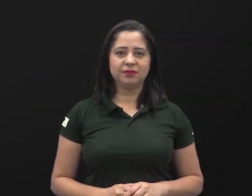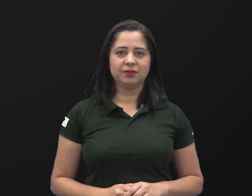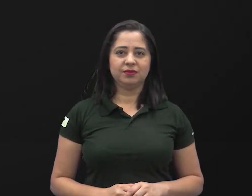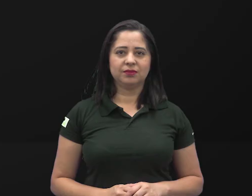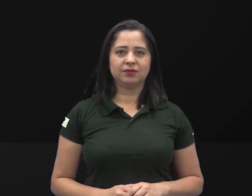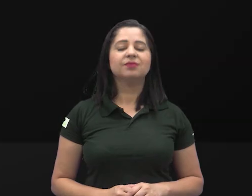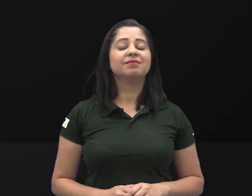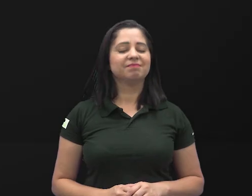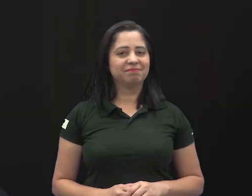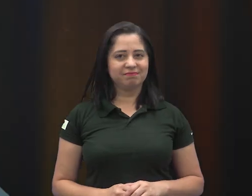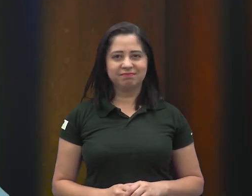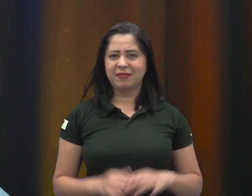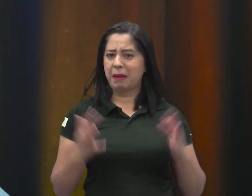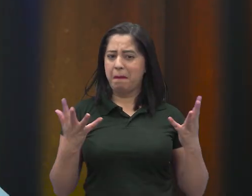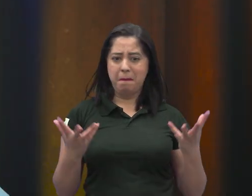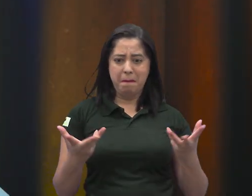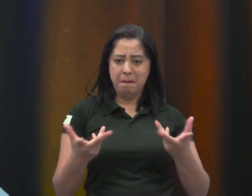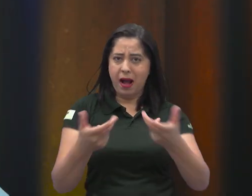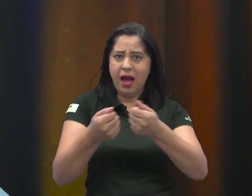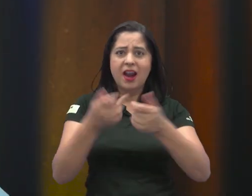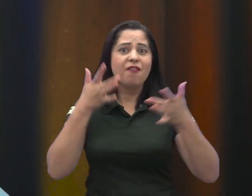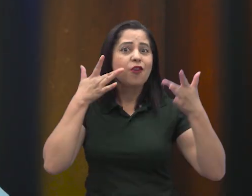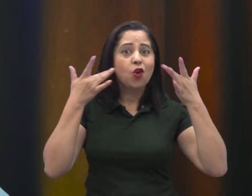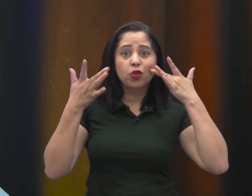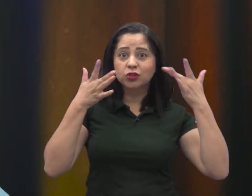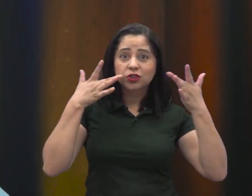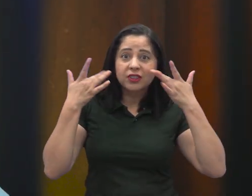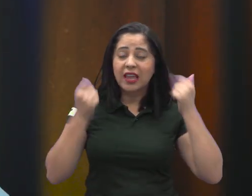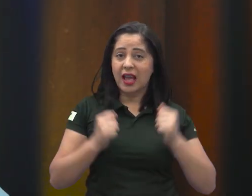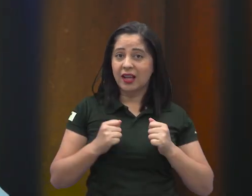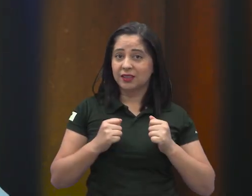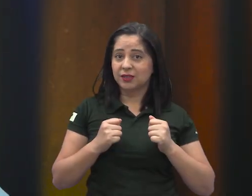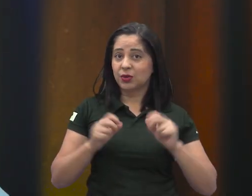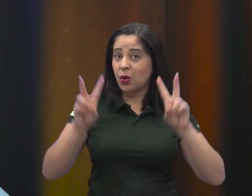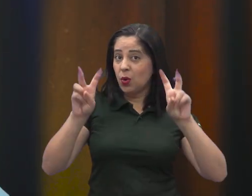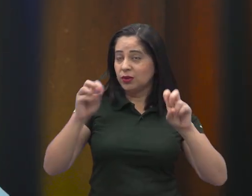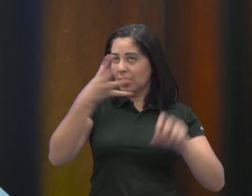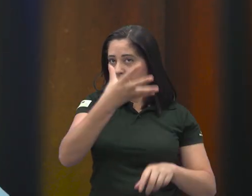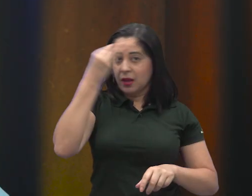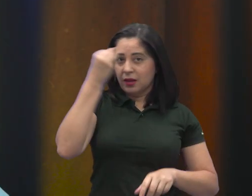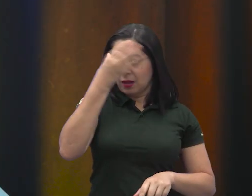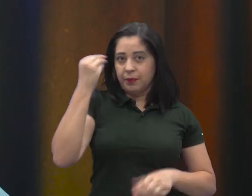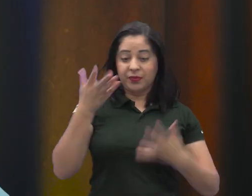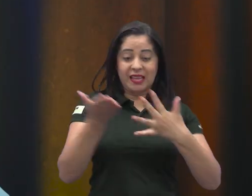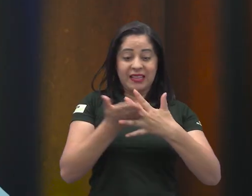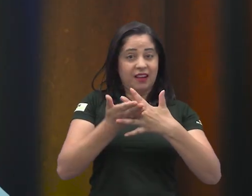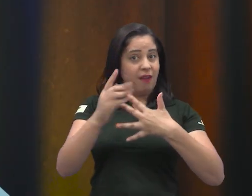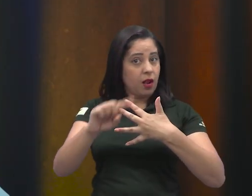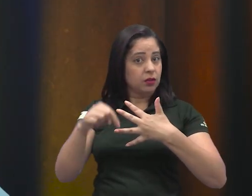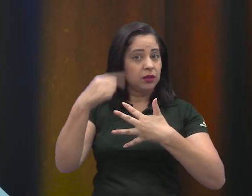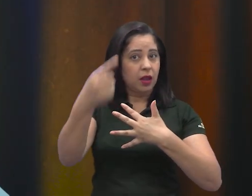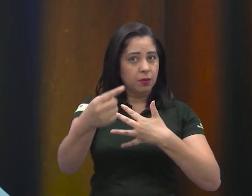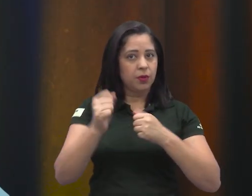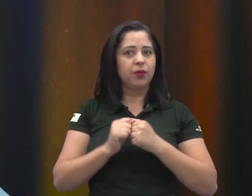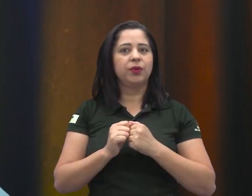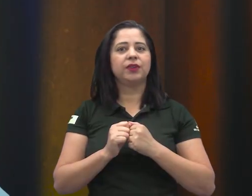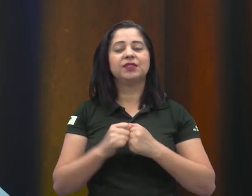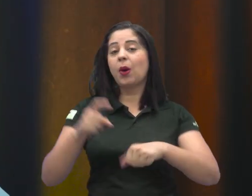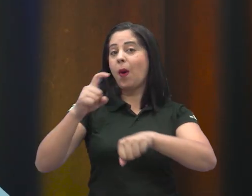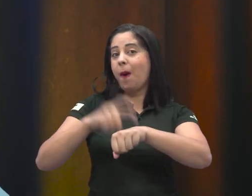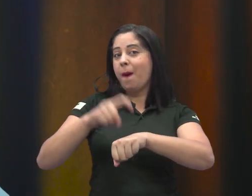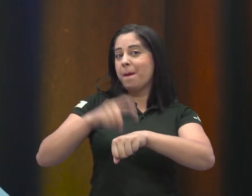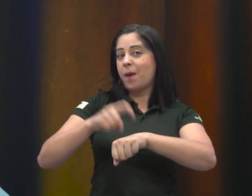Obrigada. Então foi incrível essa participação da Marilda com a peça. E no próximo bloco do